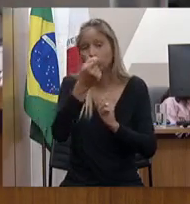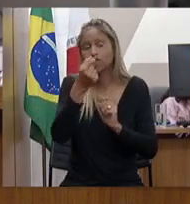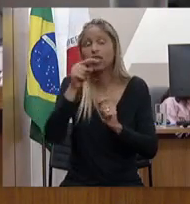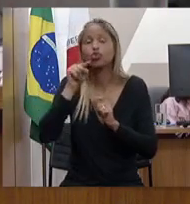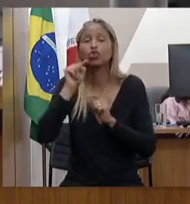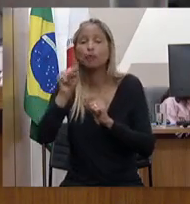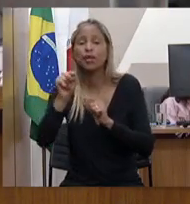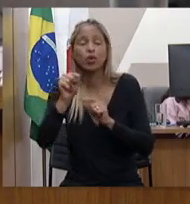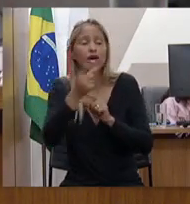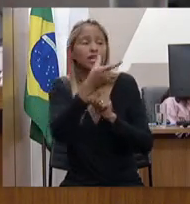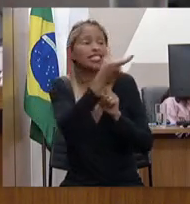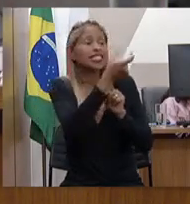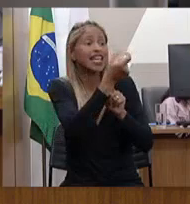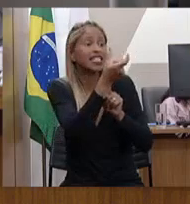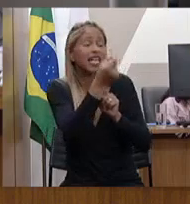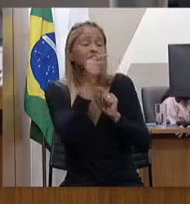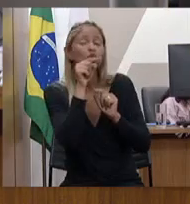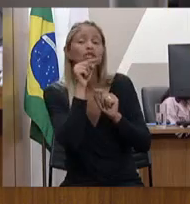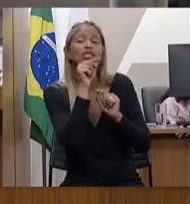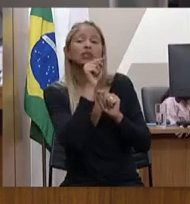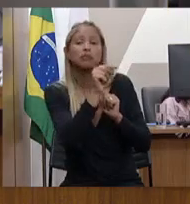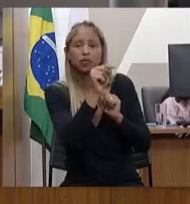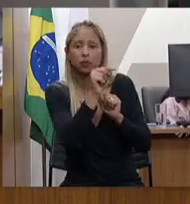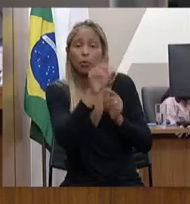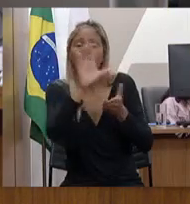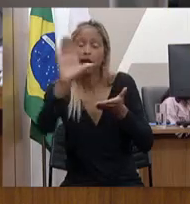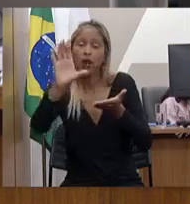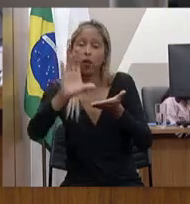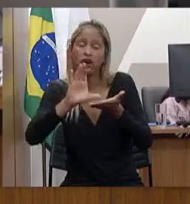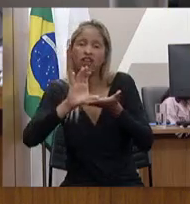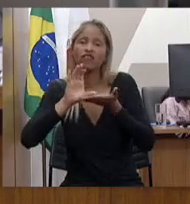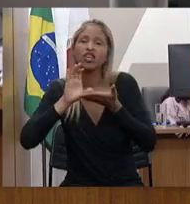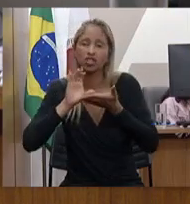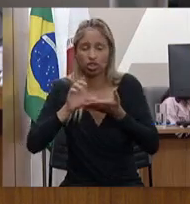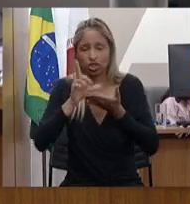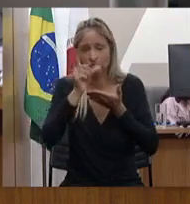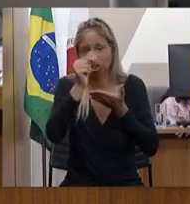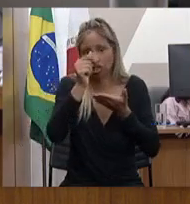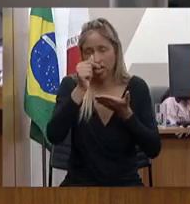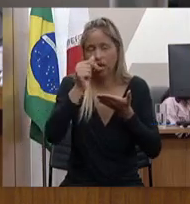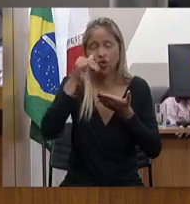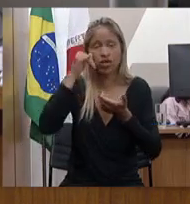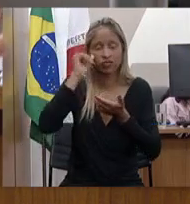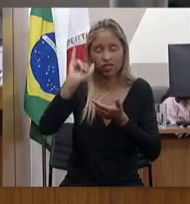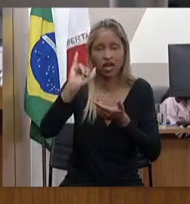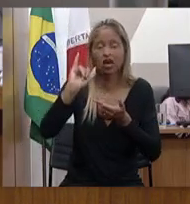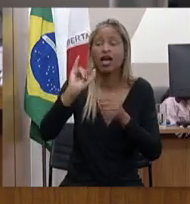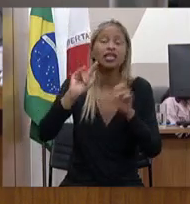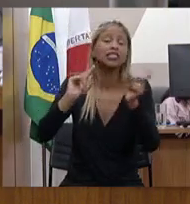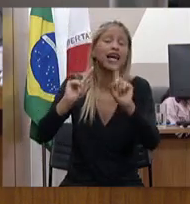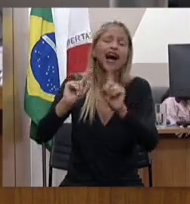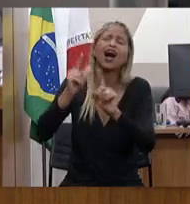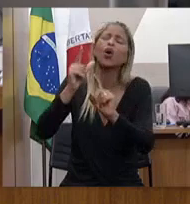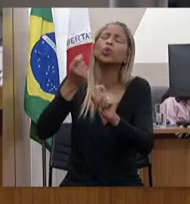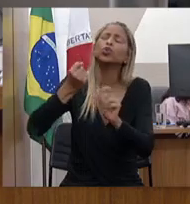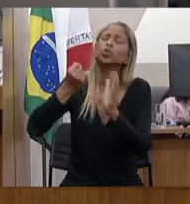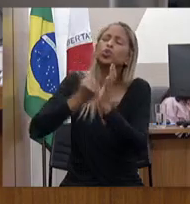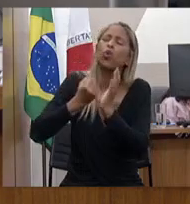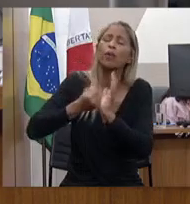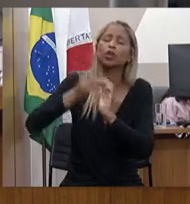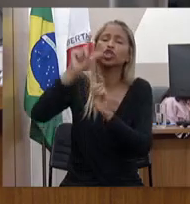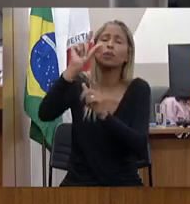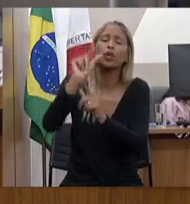mil e não 600 mil eu tiver que investir dinheiro é público em prevenção eu vou falar não o número de acidentes